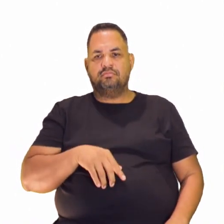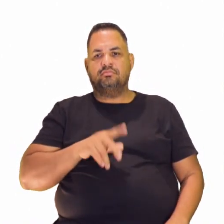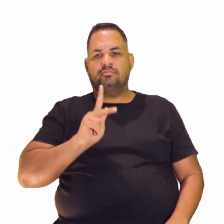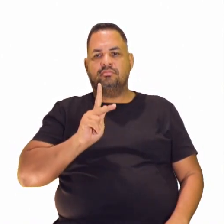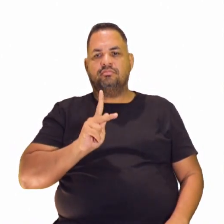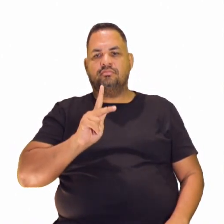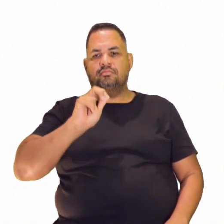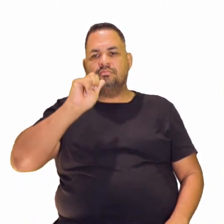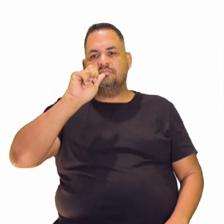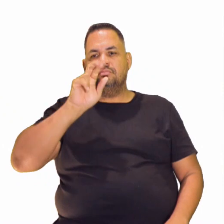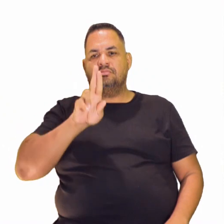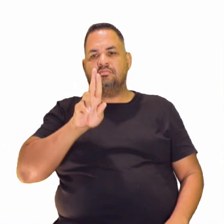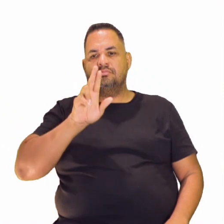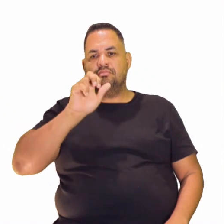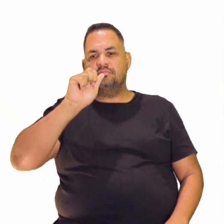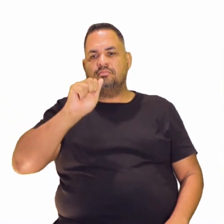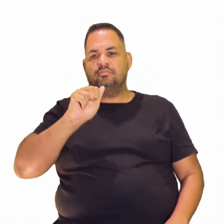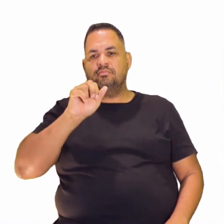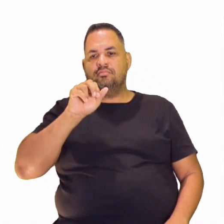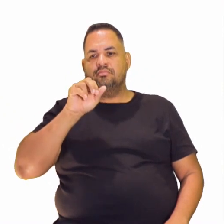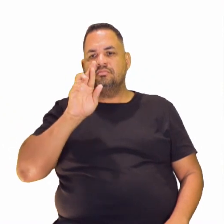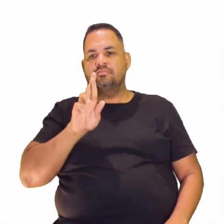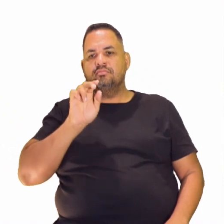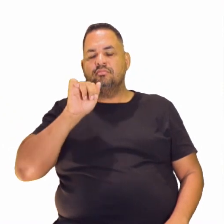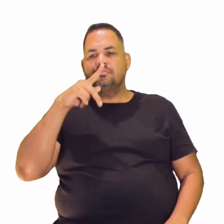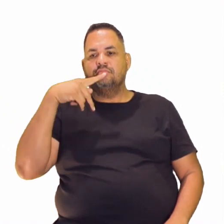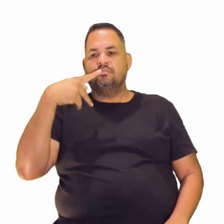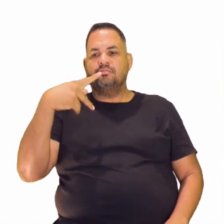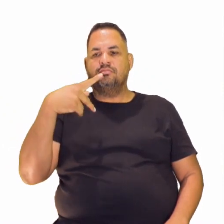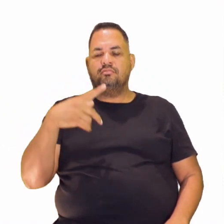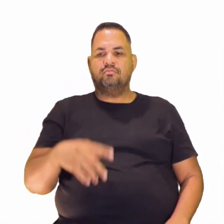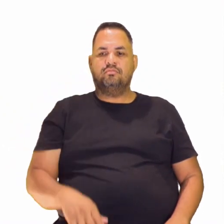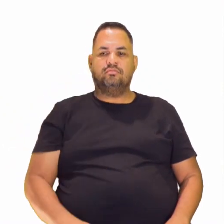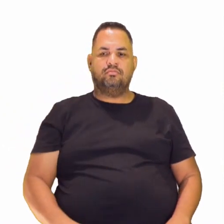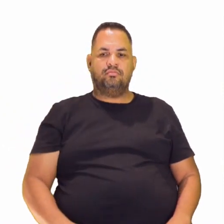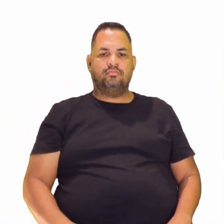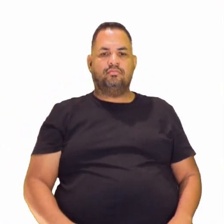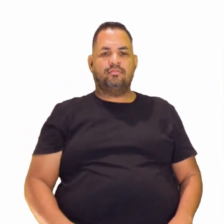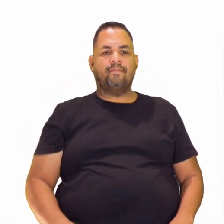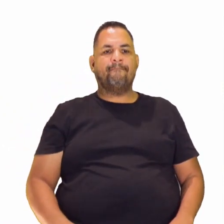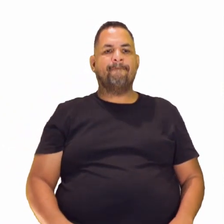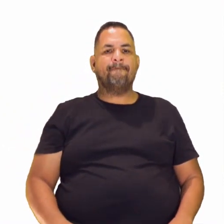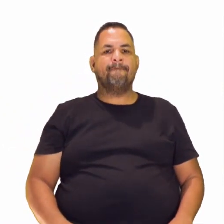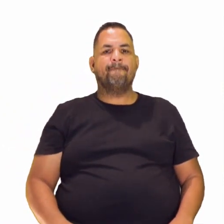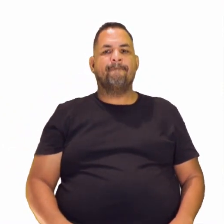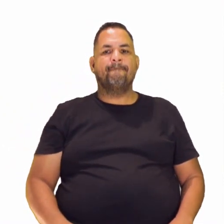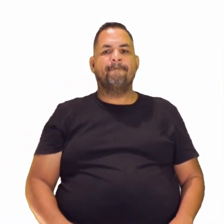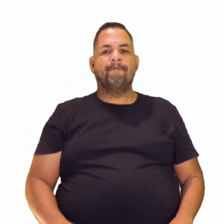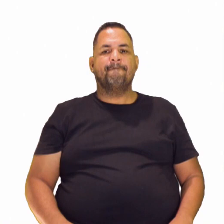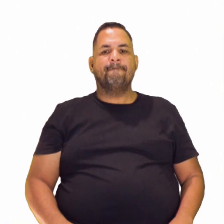é o quarupi. Então, estamos vendo aqui.